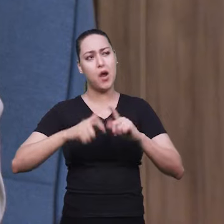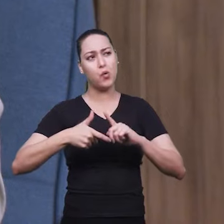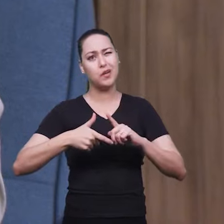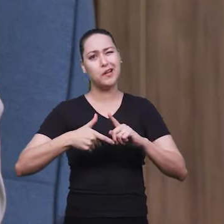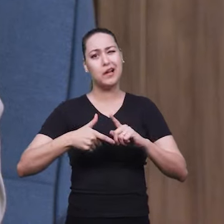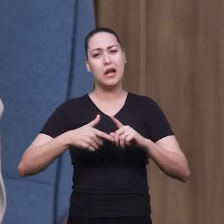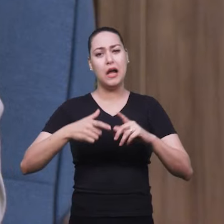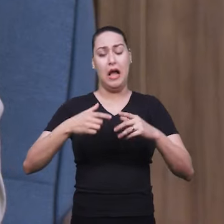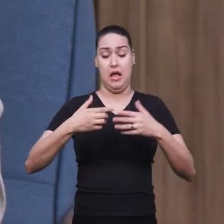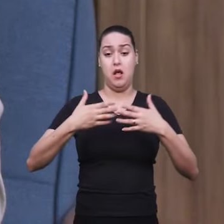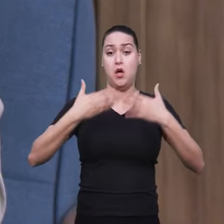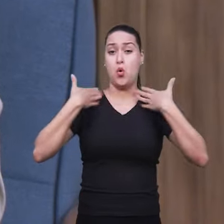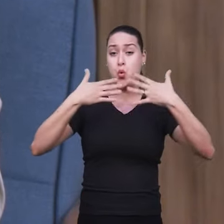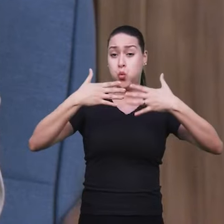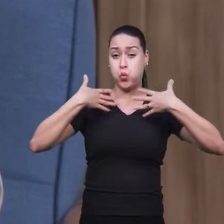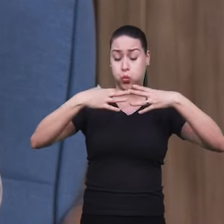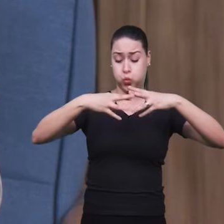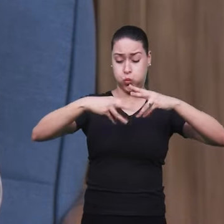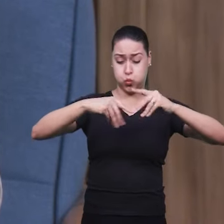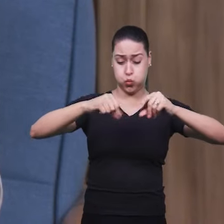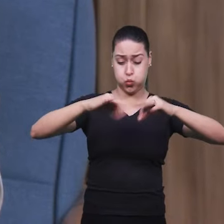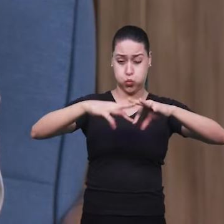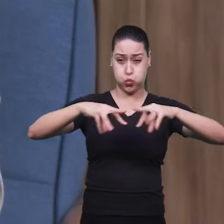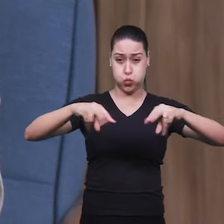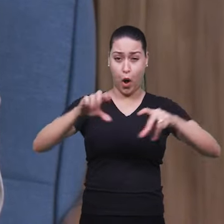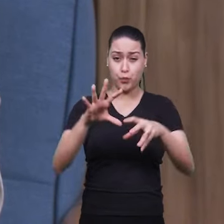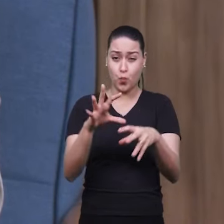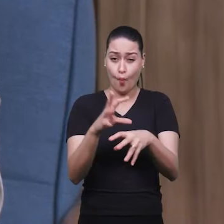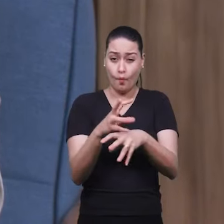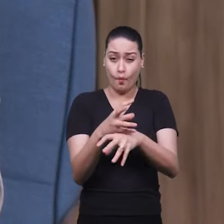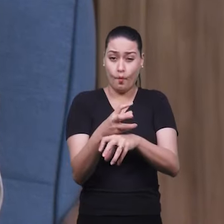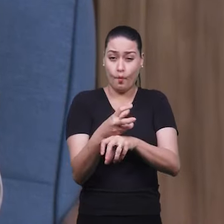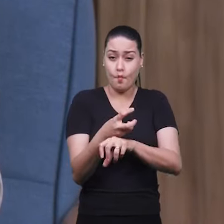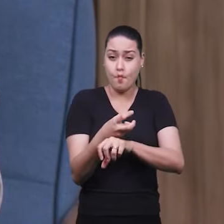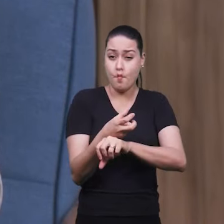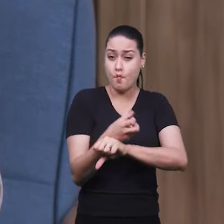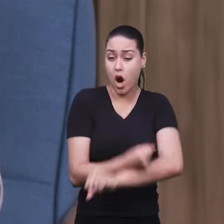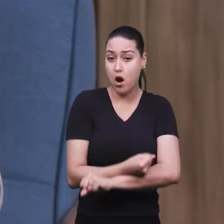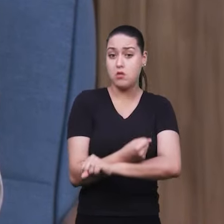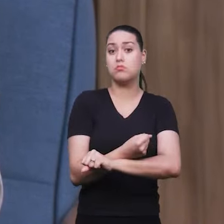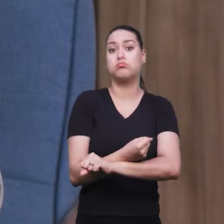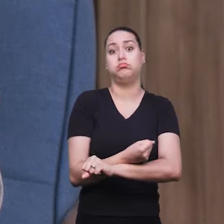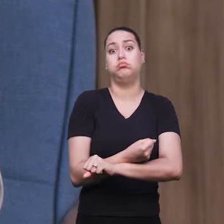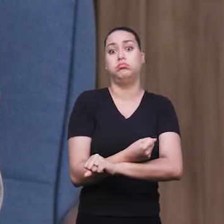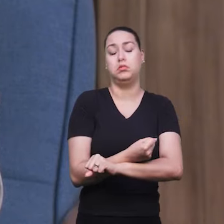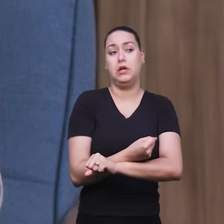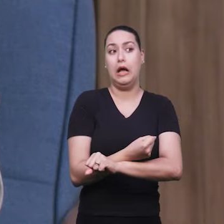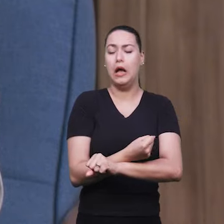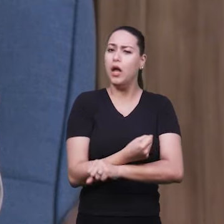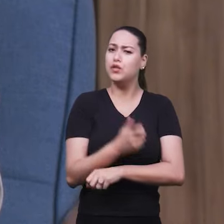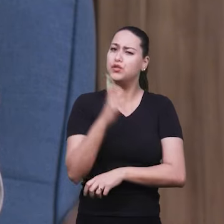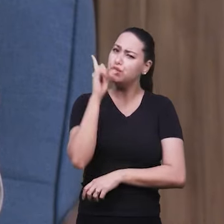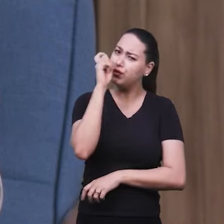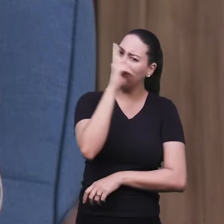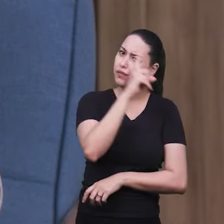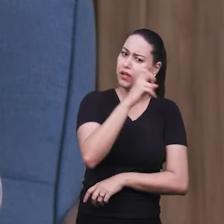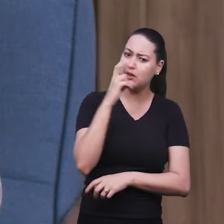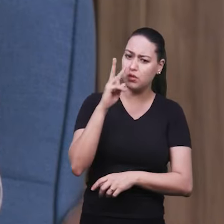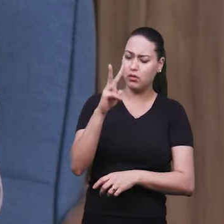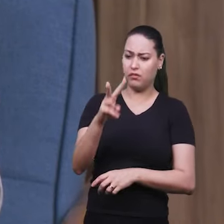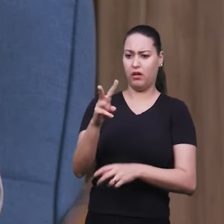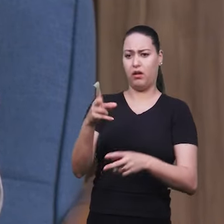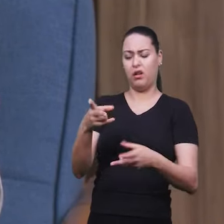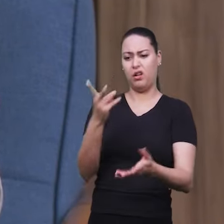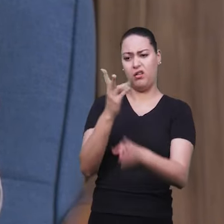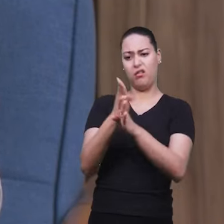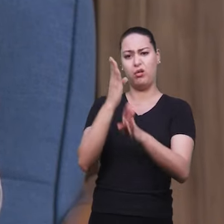um ambiente mais desértico, seco, né? Seco. Por isso que eu falei, é um contraste em meio